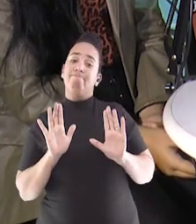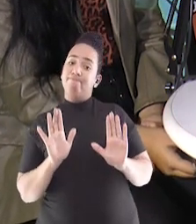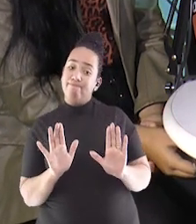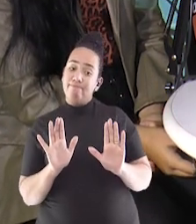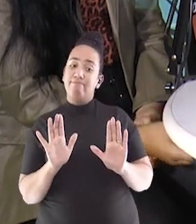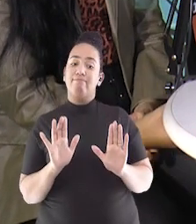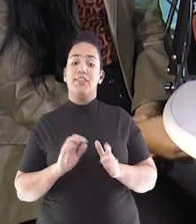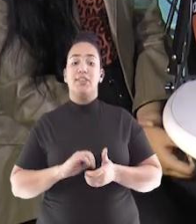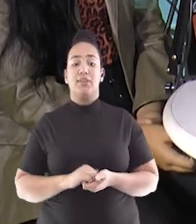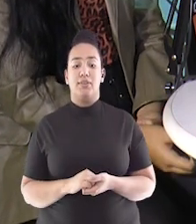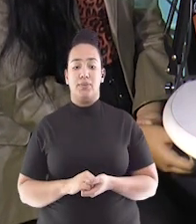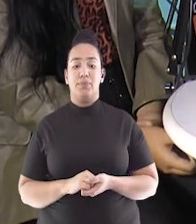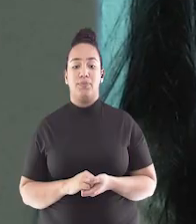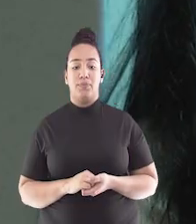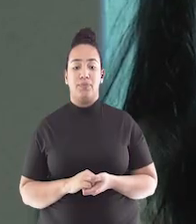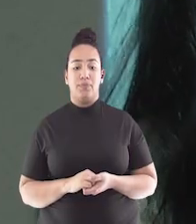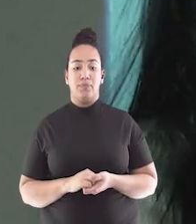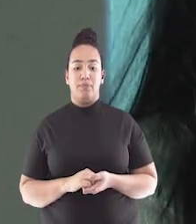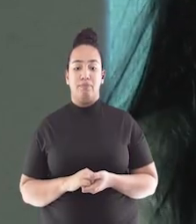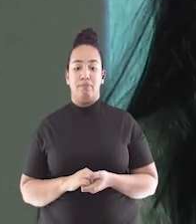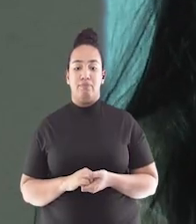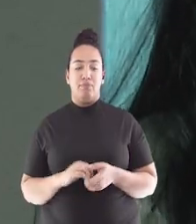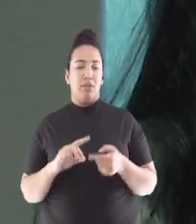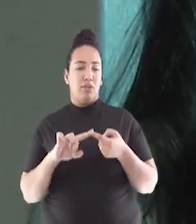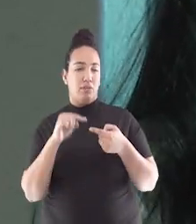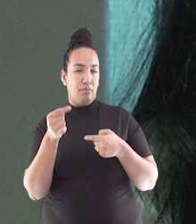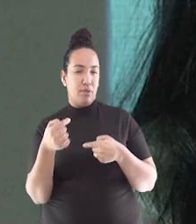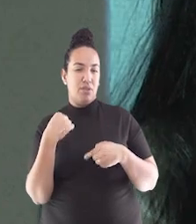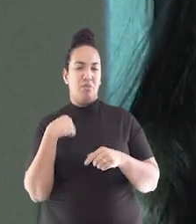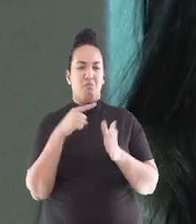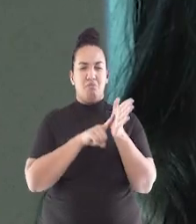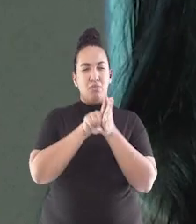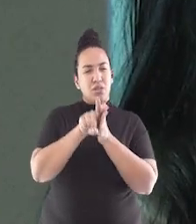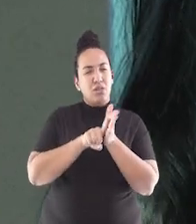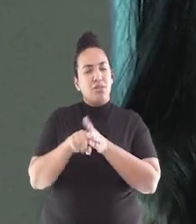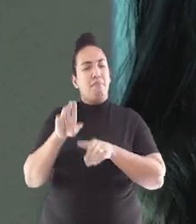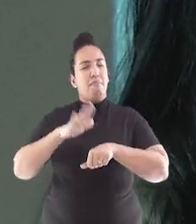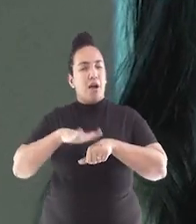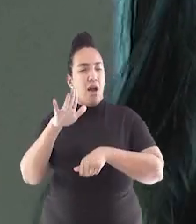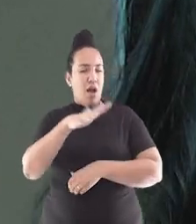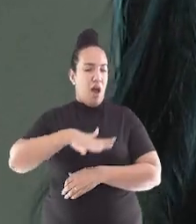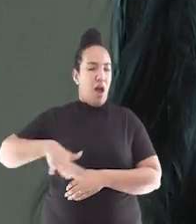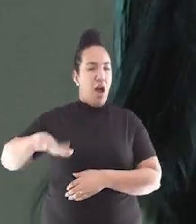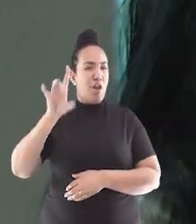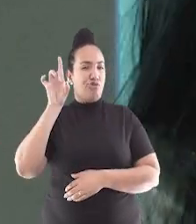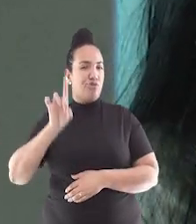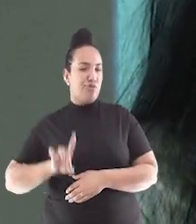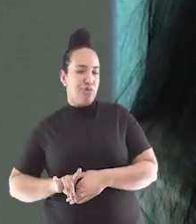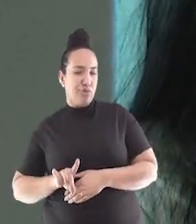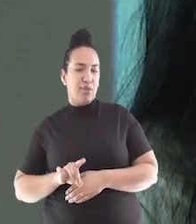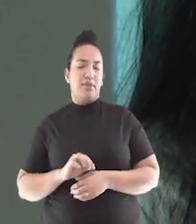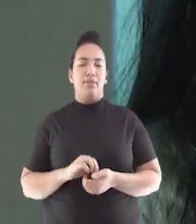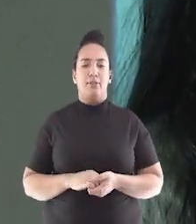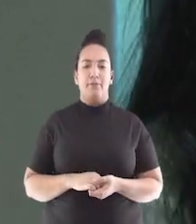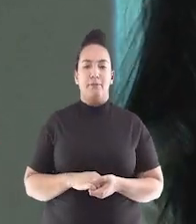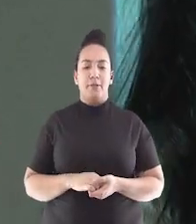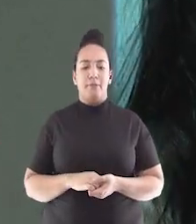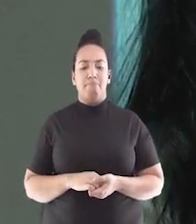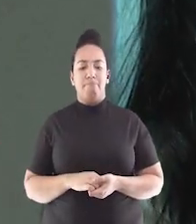Mas, como eu posso dizer, depois que eu fui pesquisando mais, né, sobre essa área, tal, aí